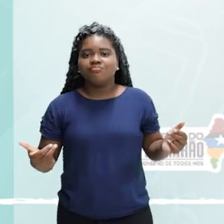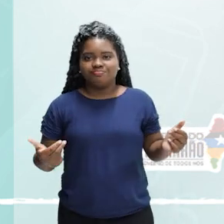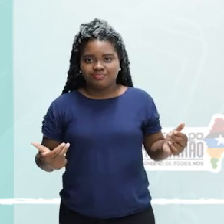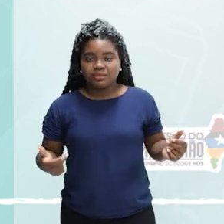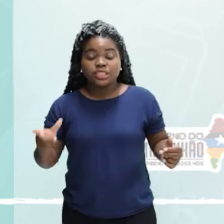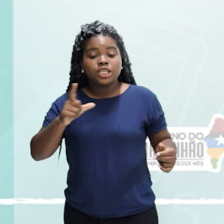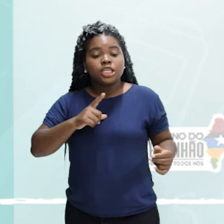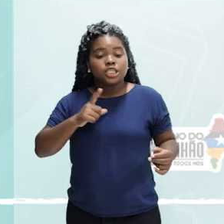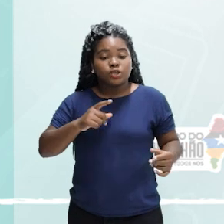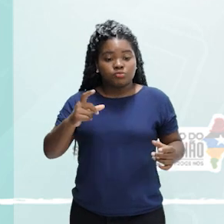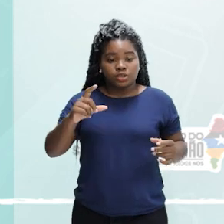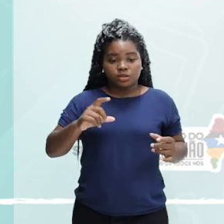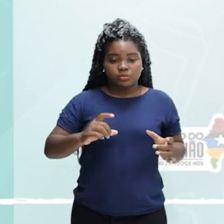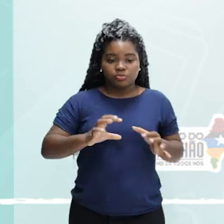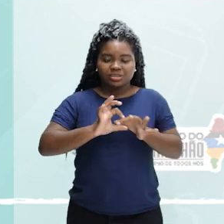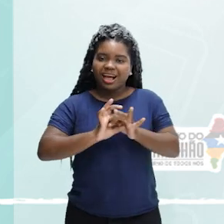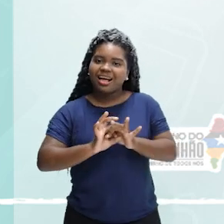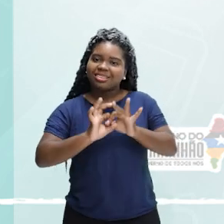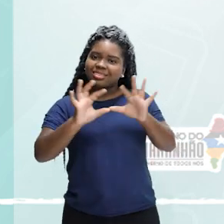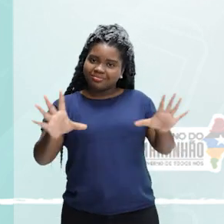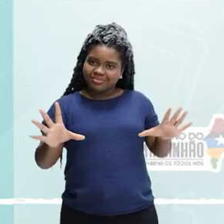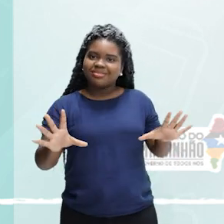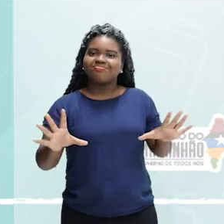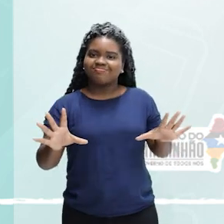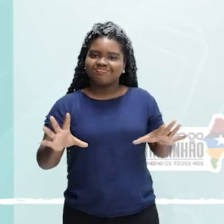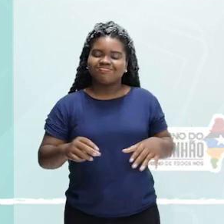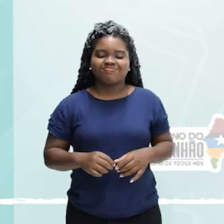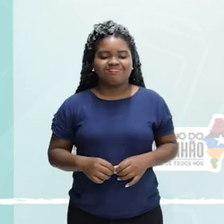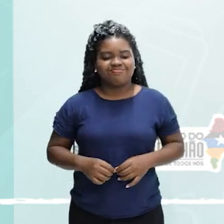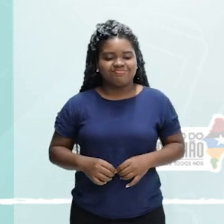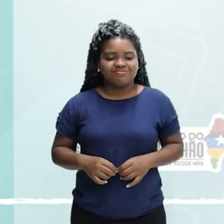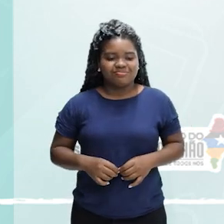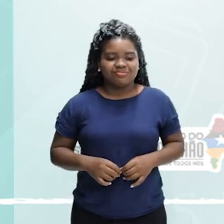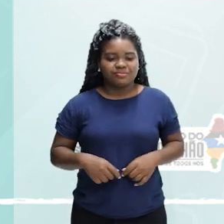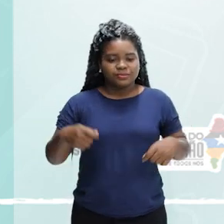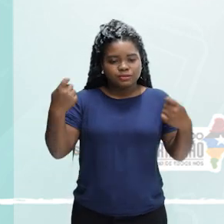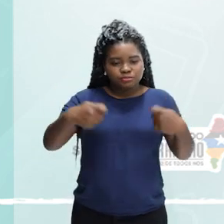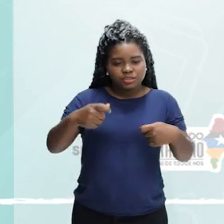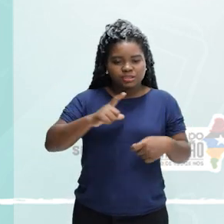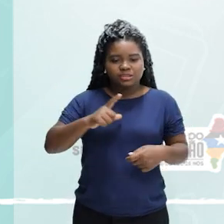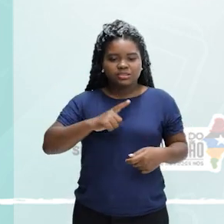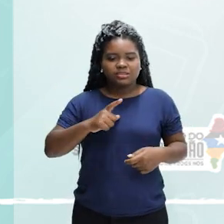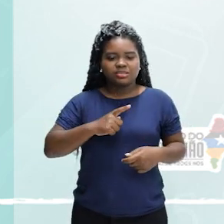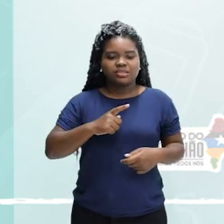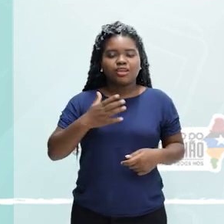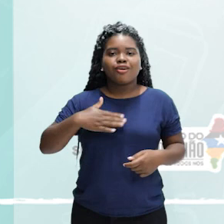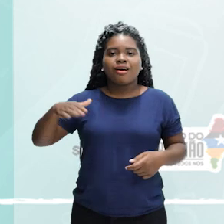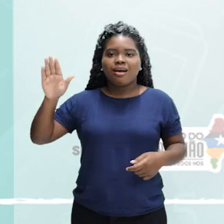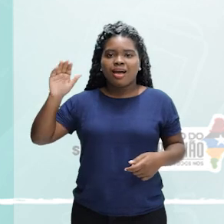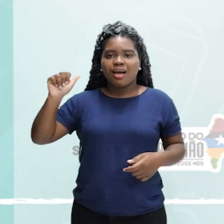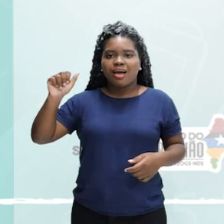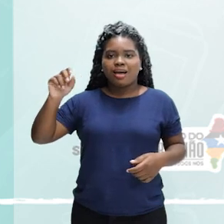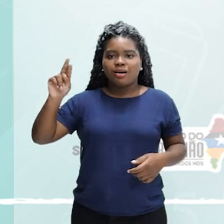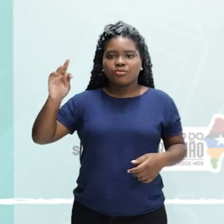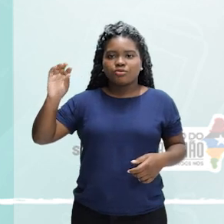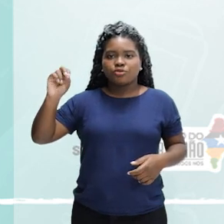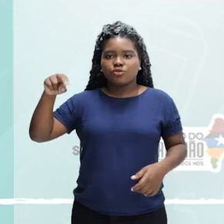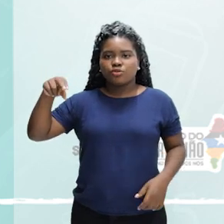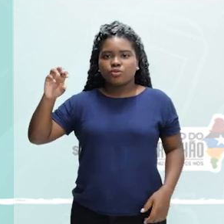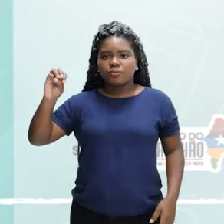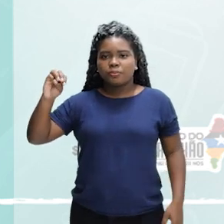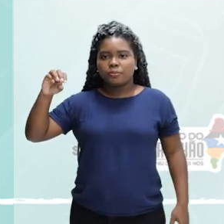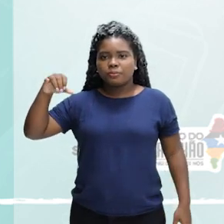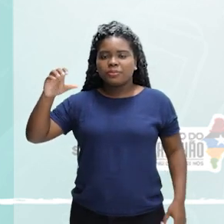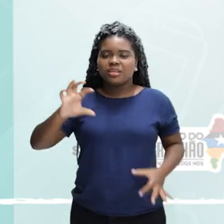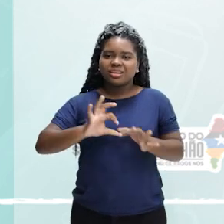prega-se a liberdade e pluralidade da imprensa também. É preciso existir uma autonomia para as pessoas se associarem em